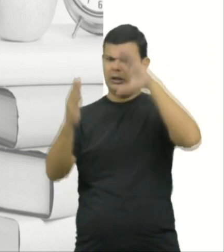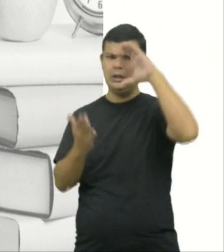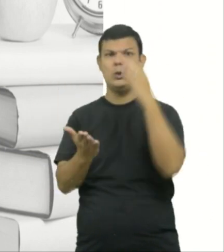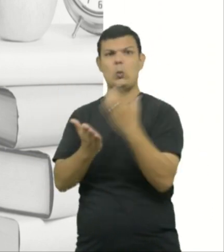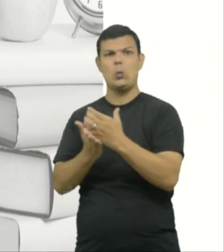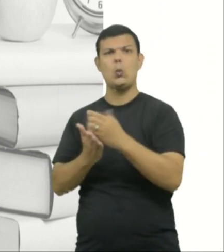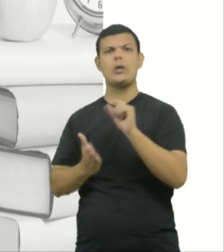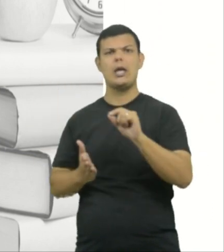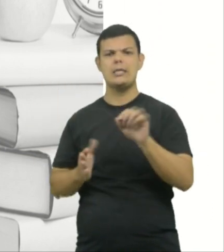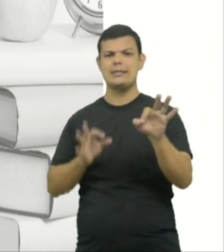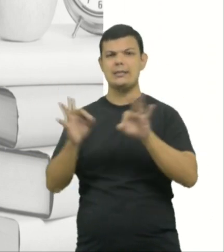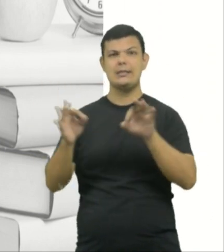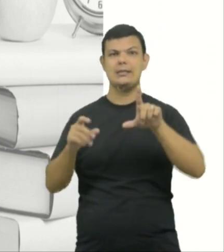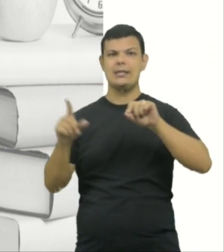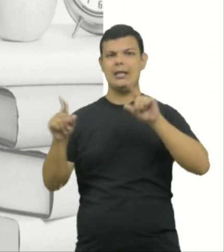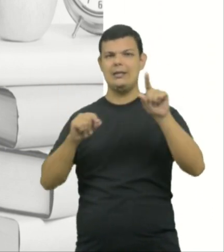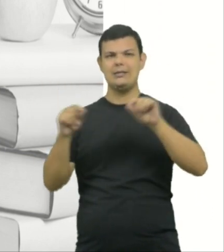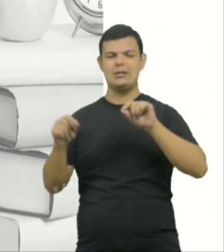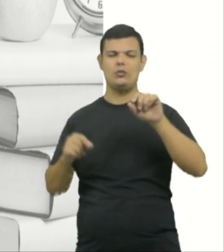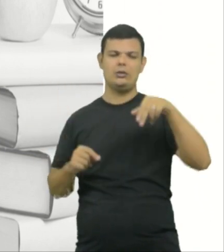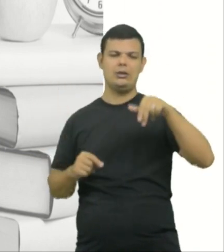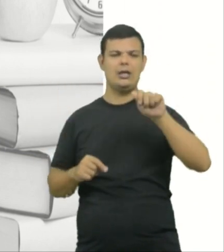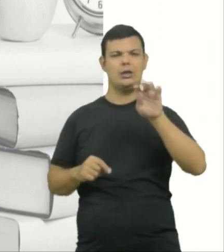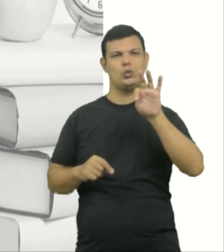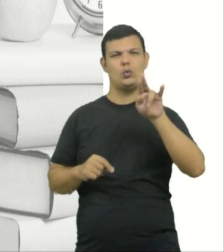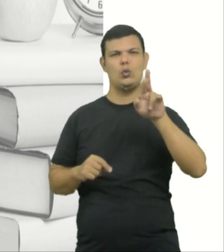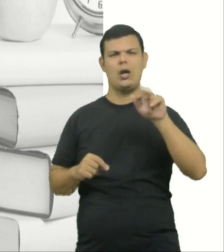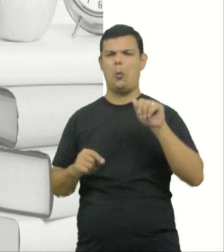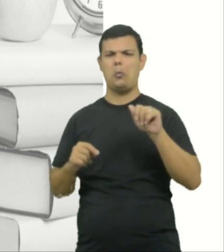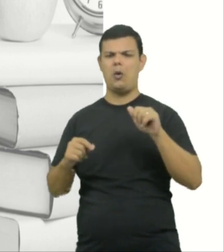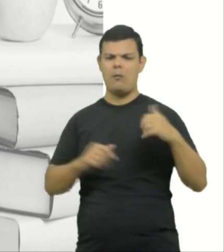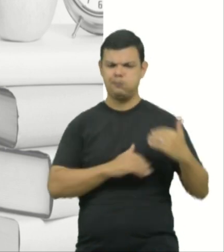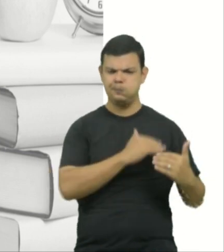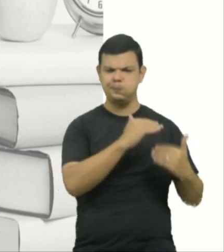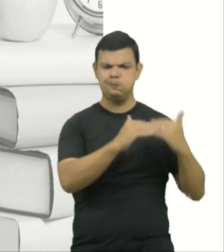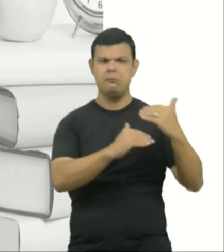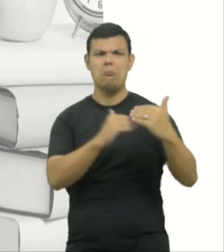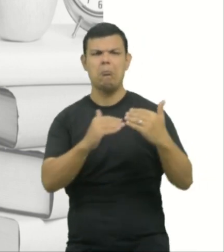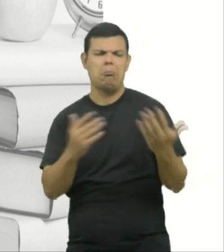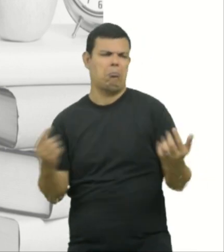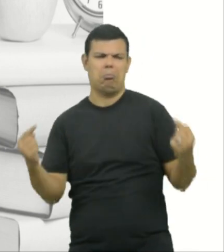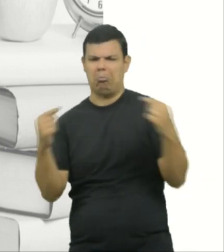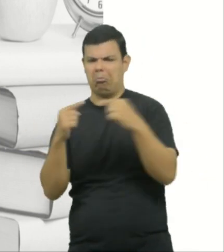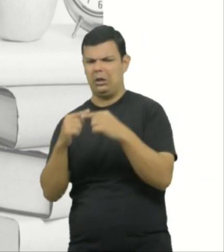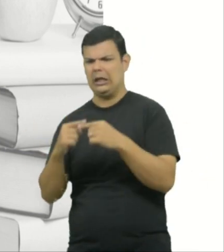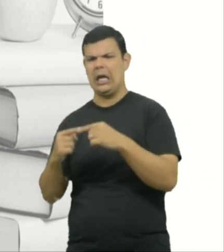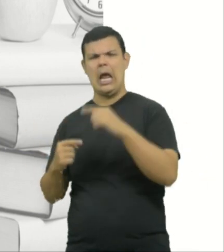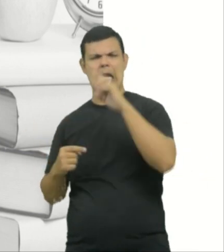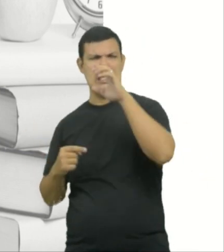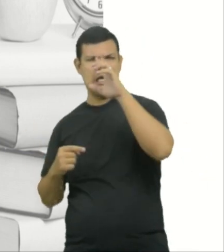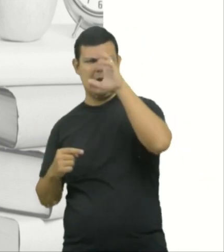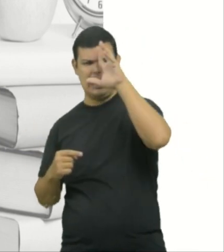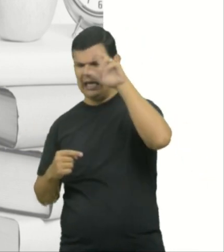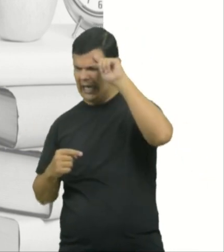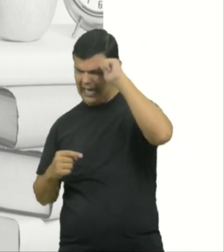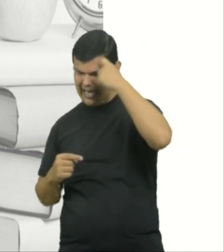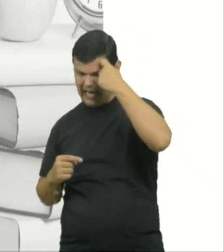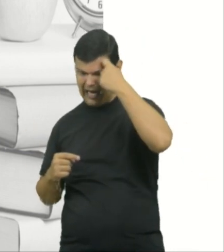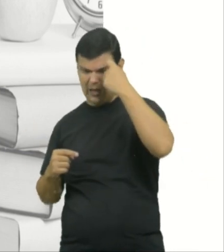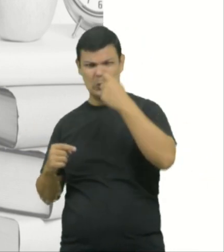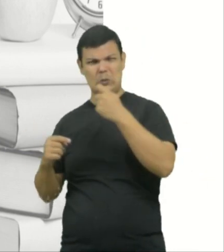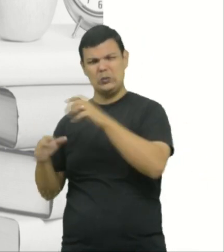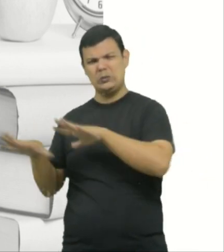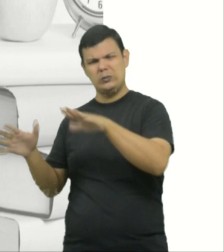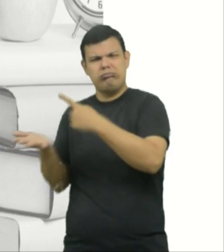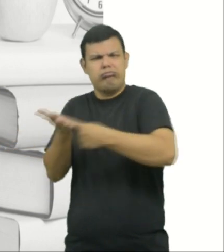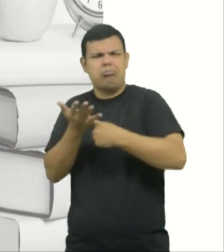seleção natural, ou evolução das espécies. Mas, professor, o que isso aí tem a ver com o movimento negro no mundo? Que Charles Darwin